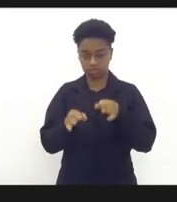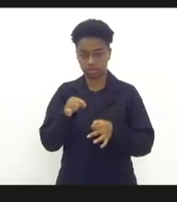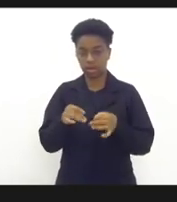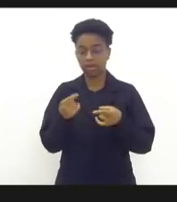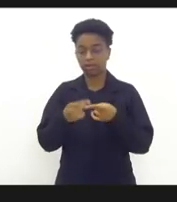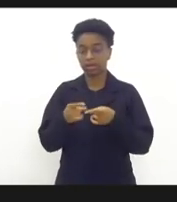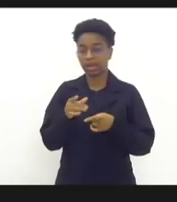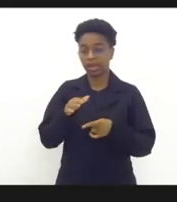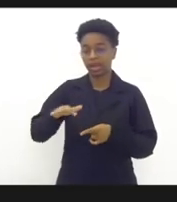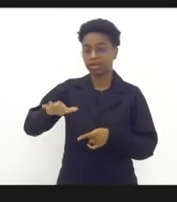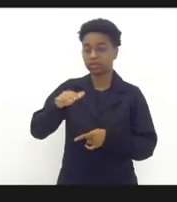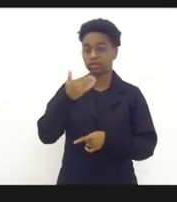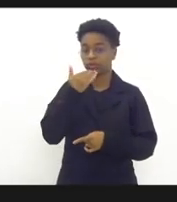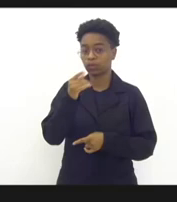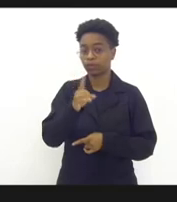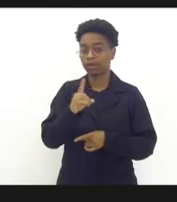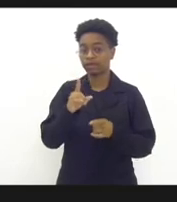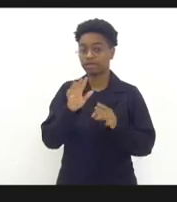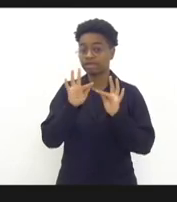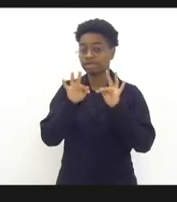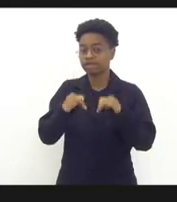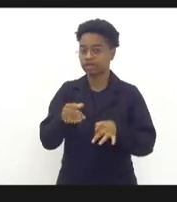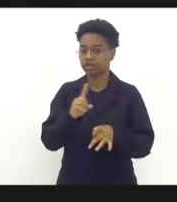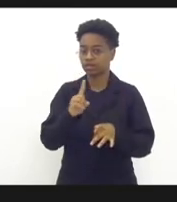estão pedindo o fim do reconhecimento,